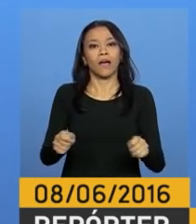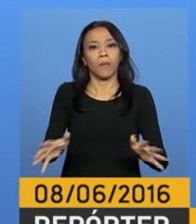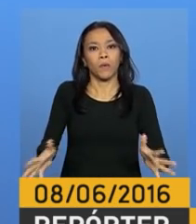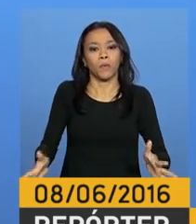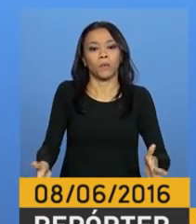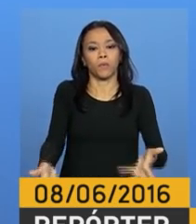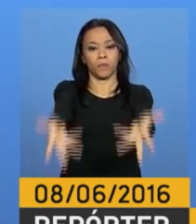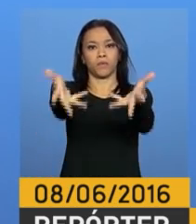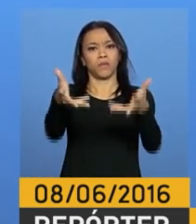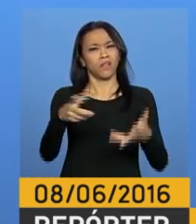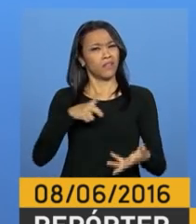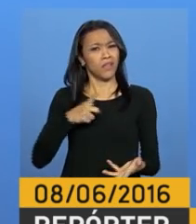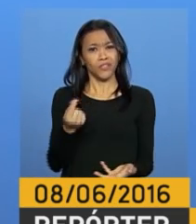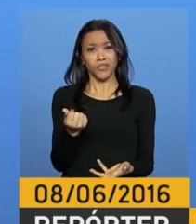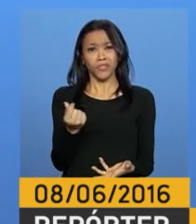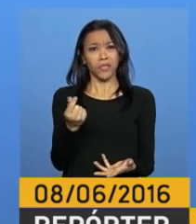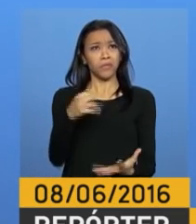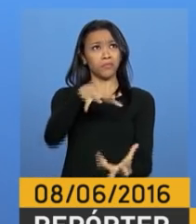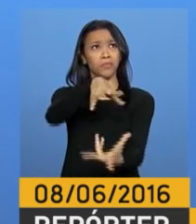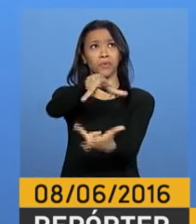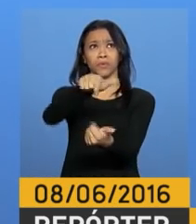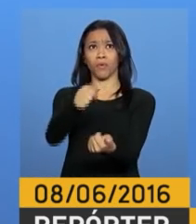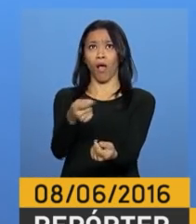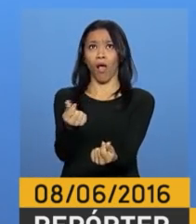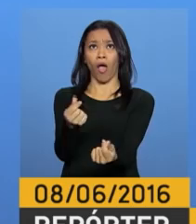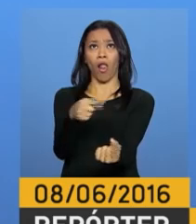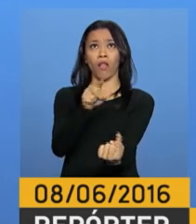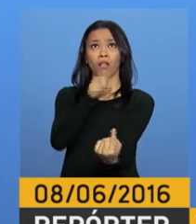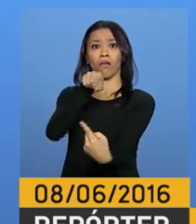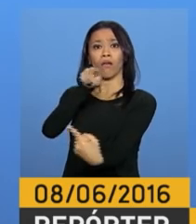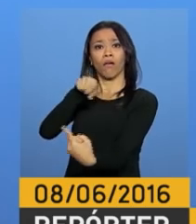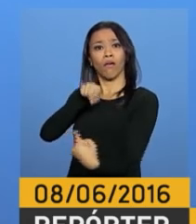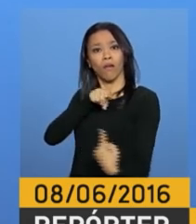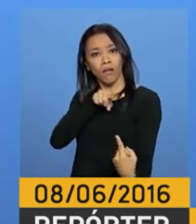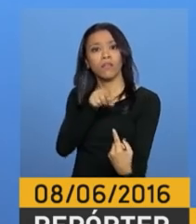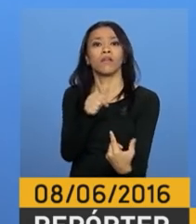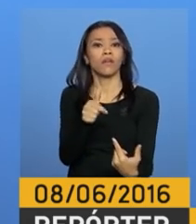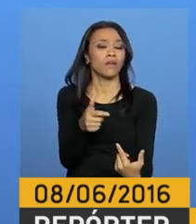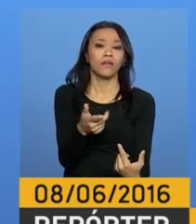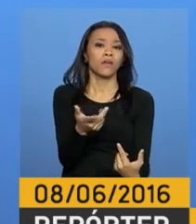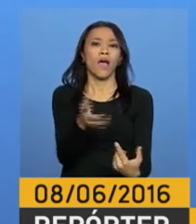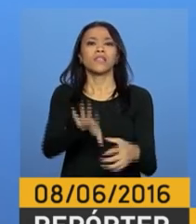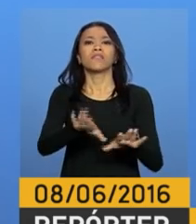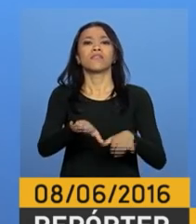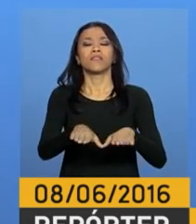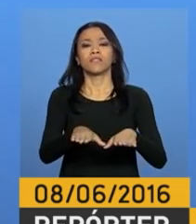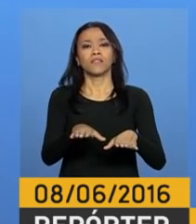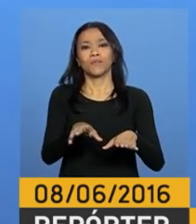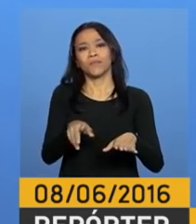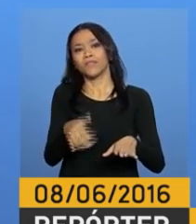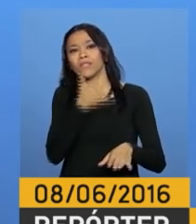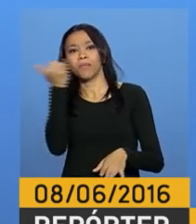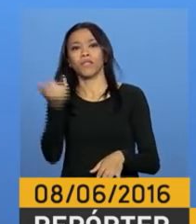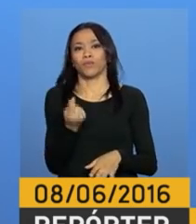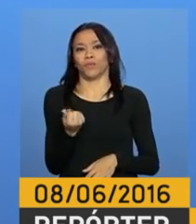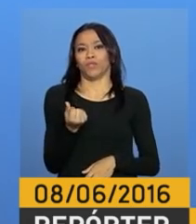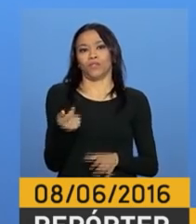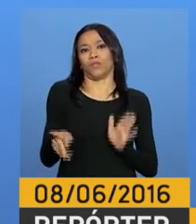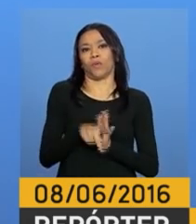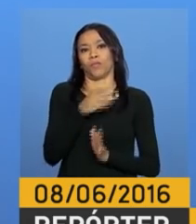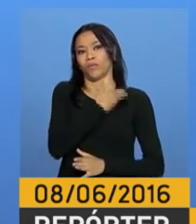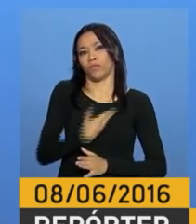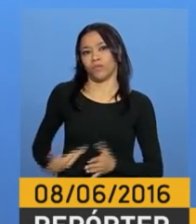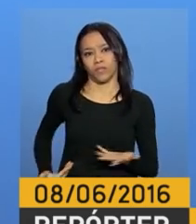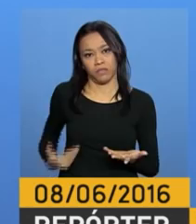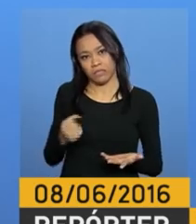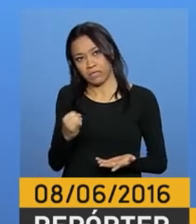investimentos há muito dinheiro no mundo os investimentos em infraestrutura não depende do do orçamento público se o no orçamento